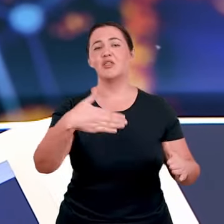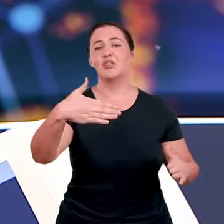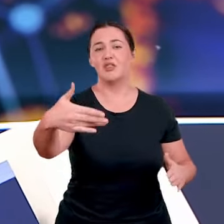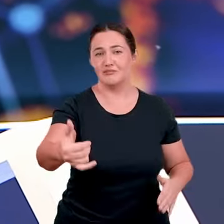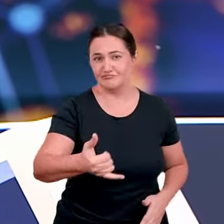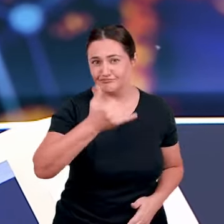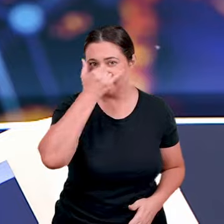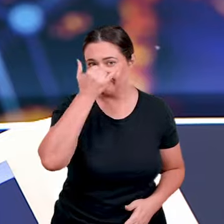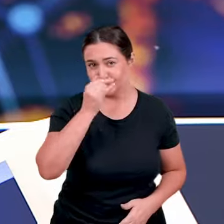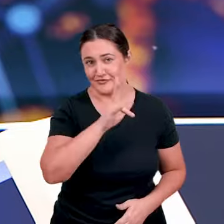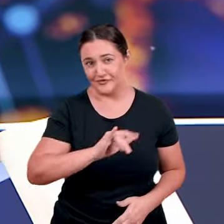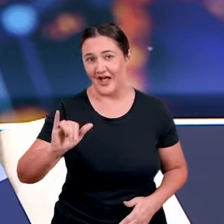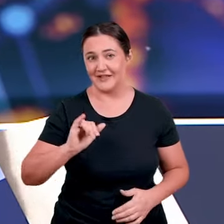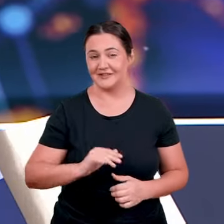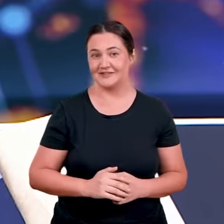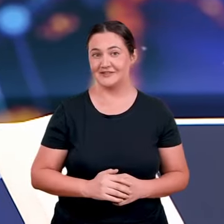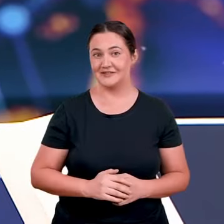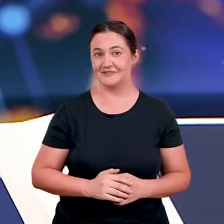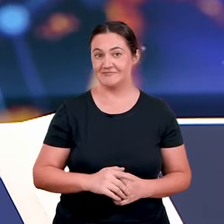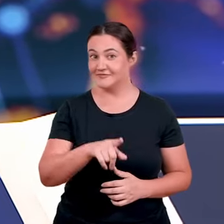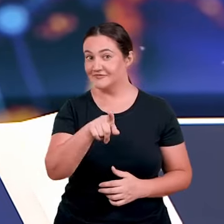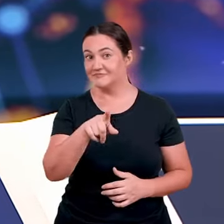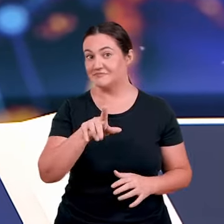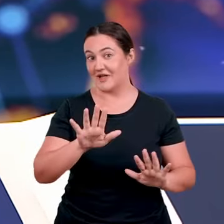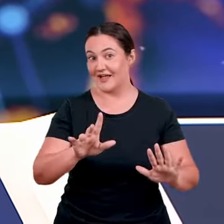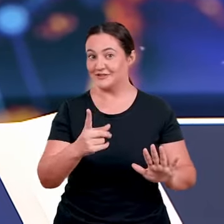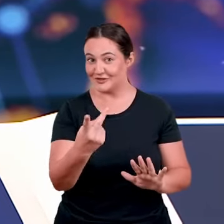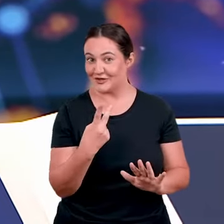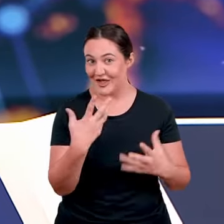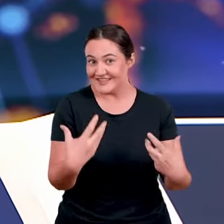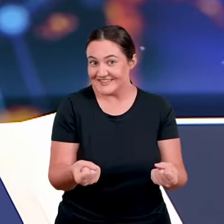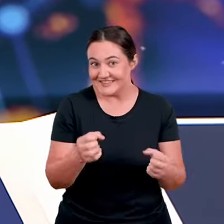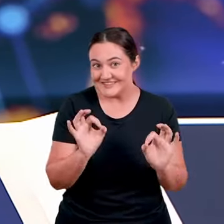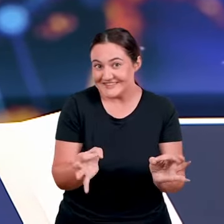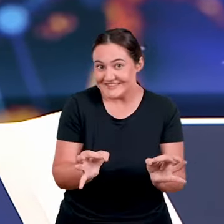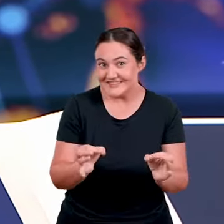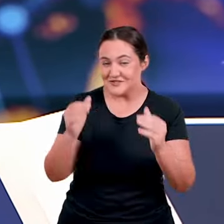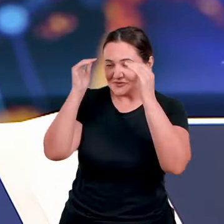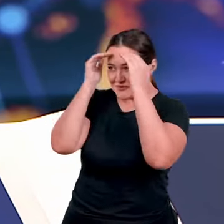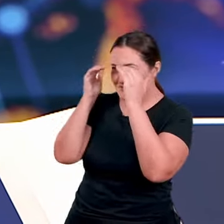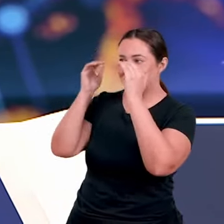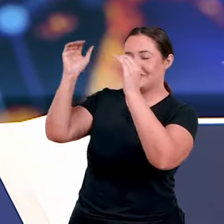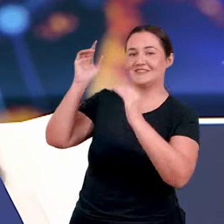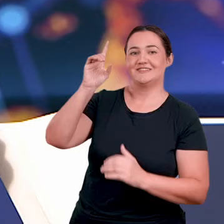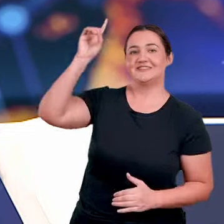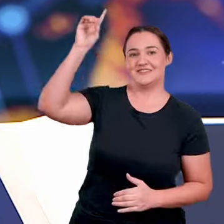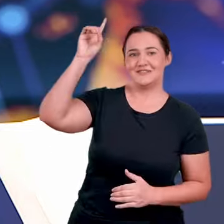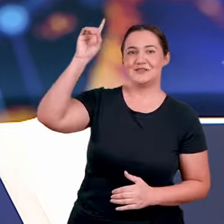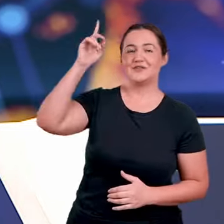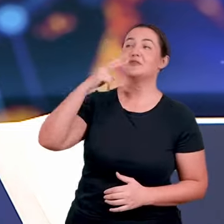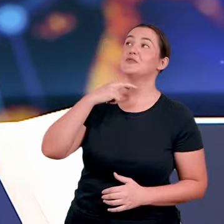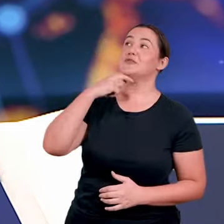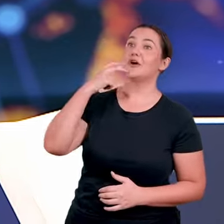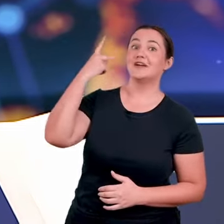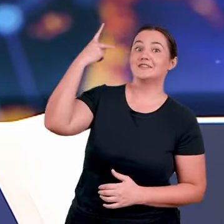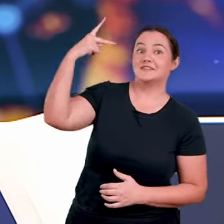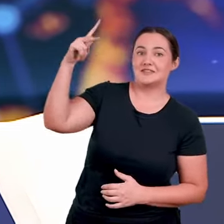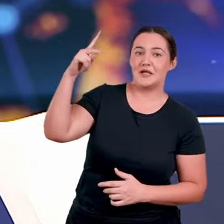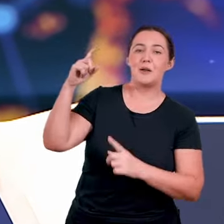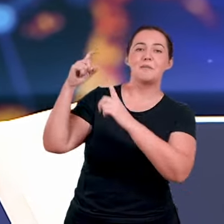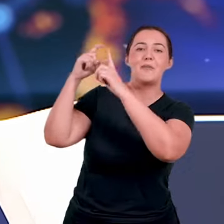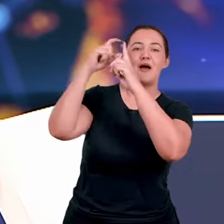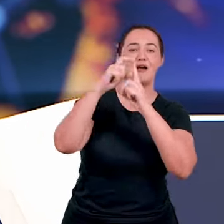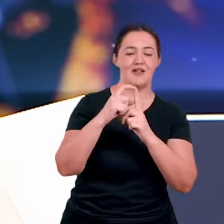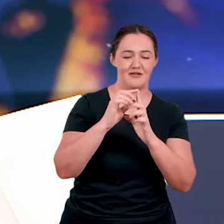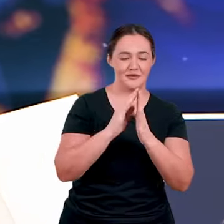Mas, graças a Deus, que isso não vai acontecer na sua vida nem na minha. Nós vamos obedecer à voz do Senhor, a palavra dele, e no final